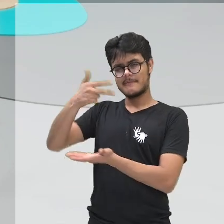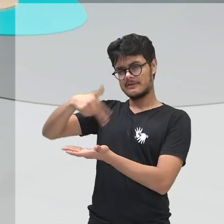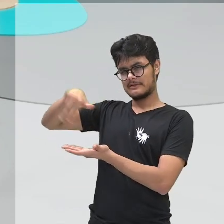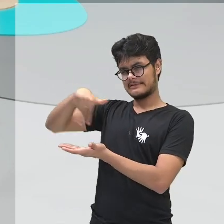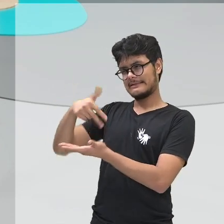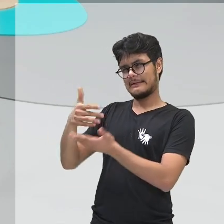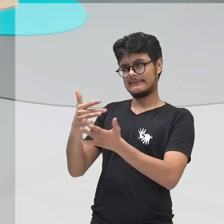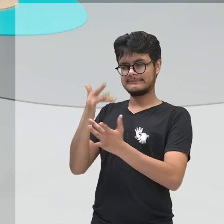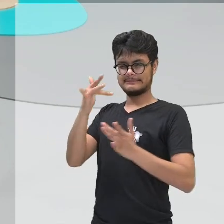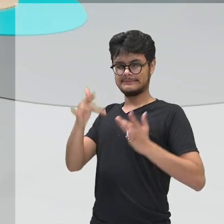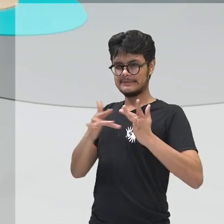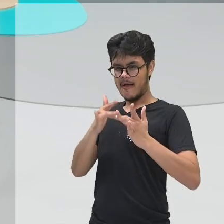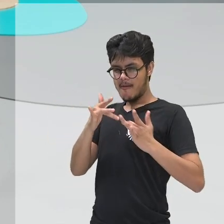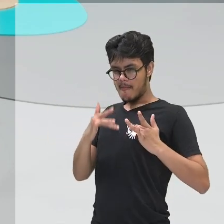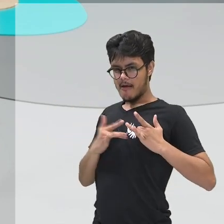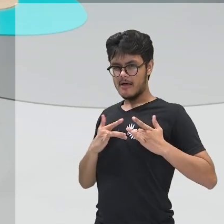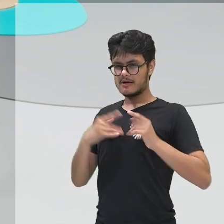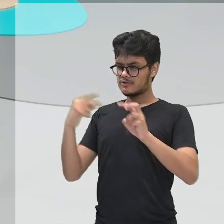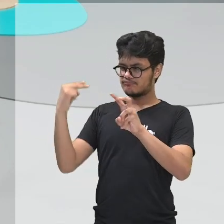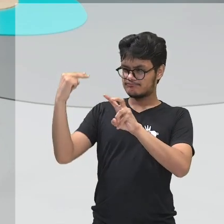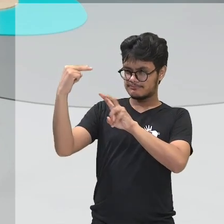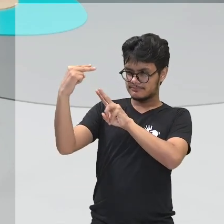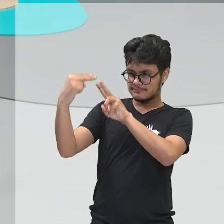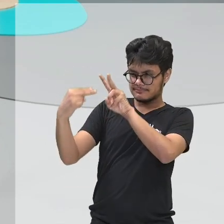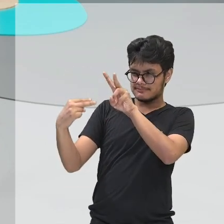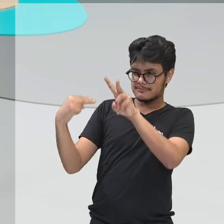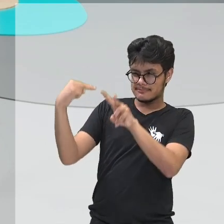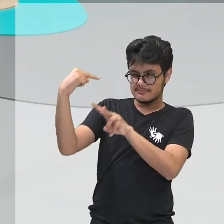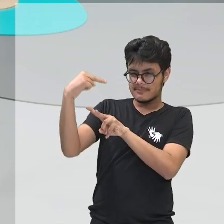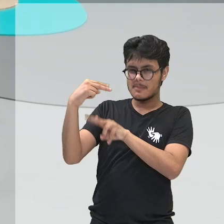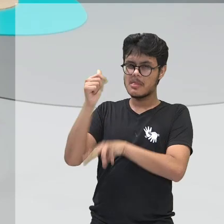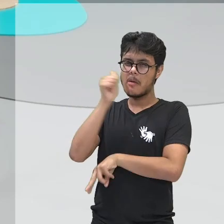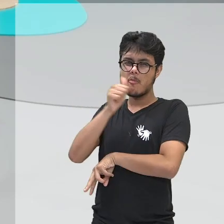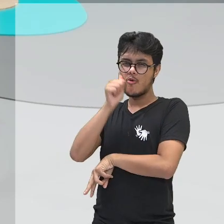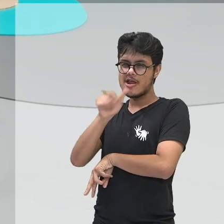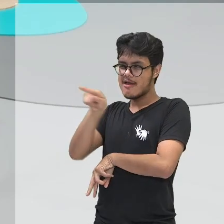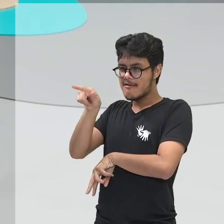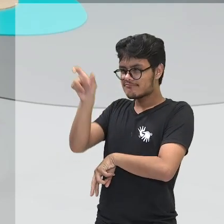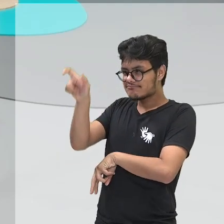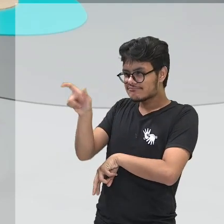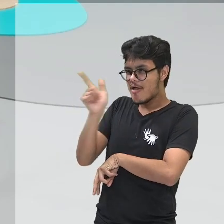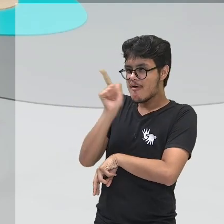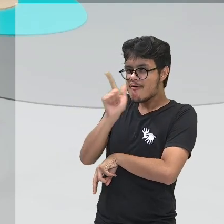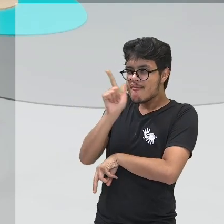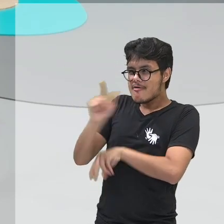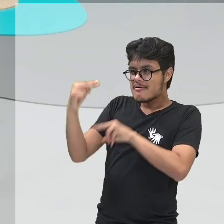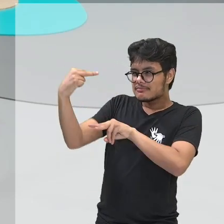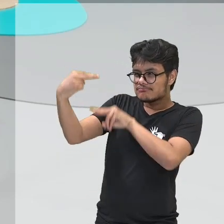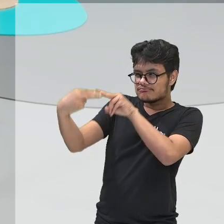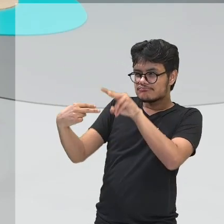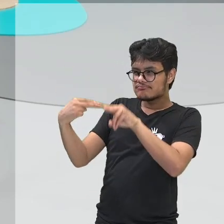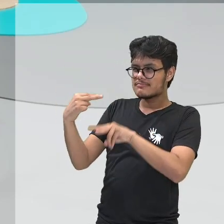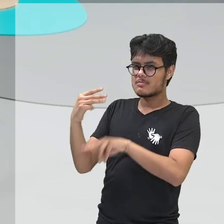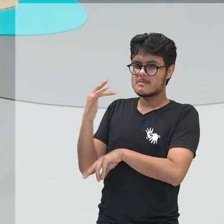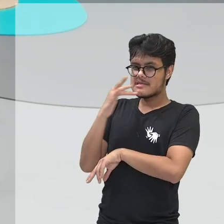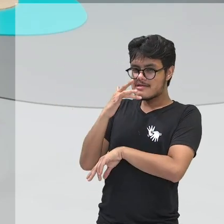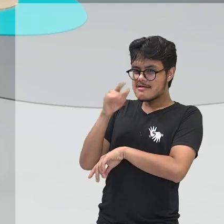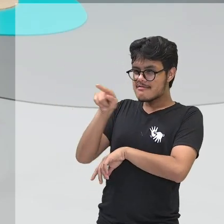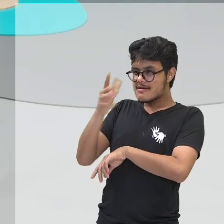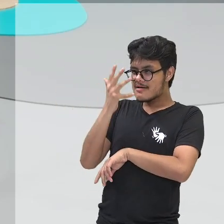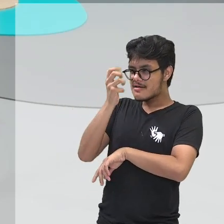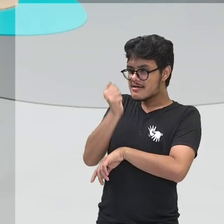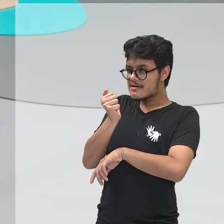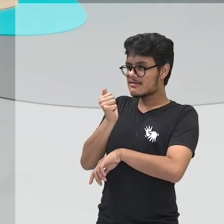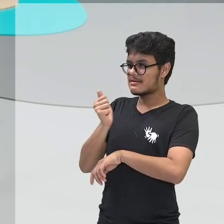fosse algo de conquista, né? O rapaz querendo conquistar a moça, então também traz um pouco de dramaticidade